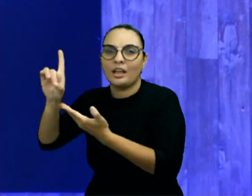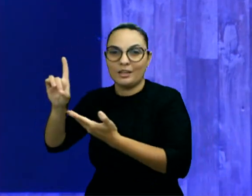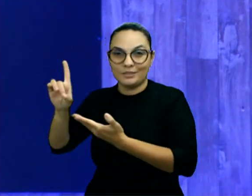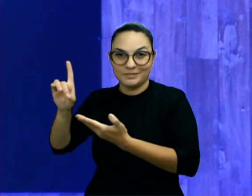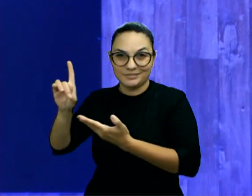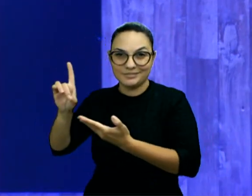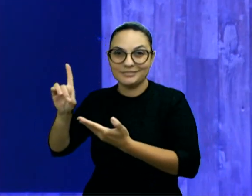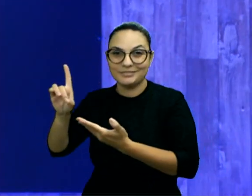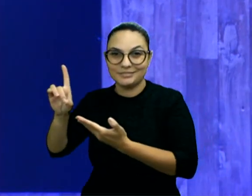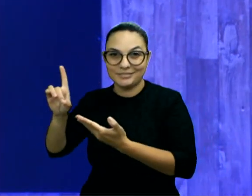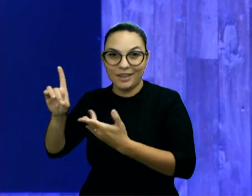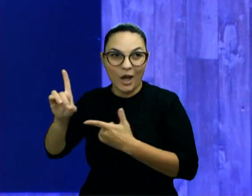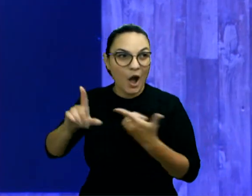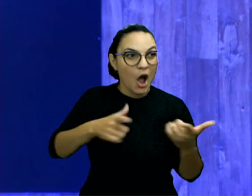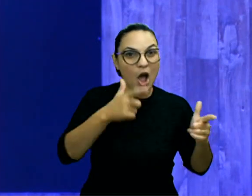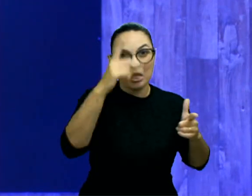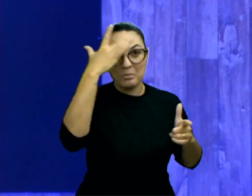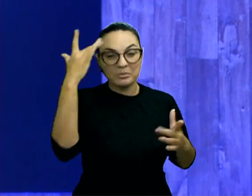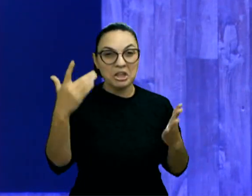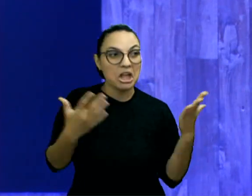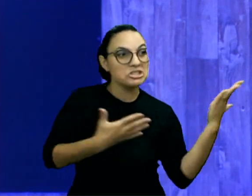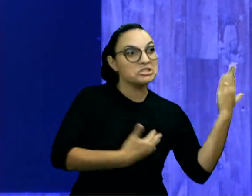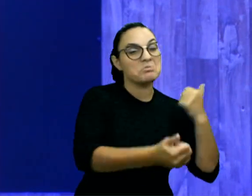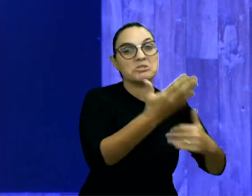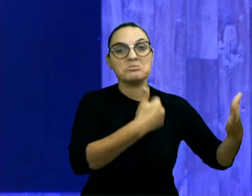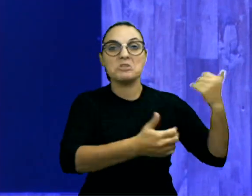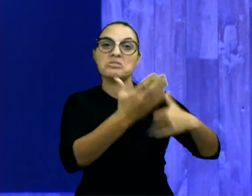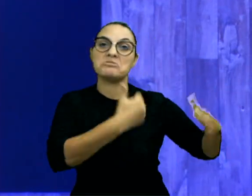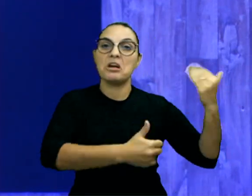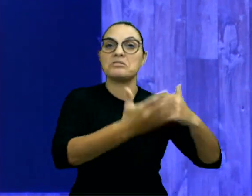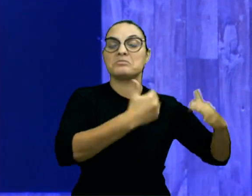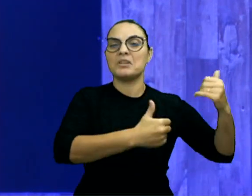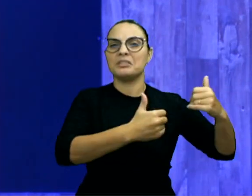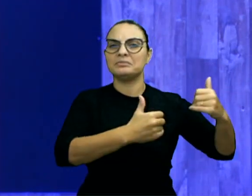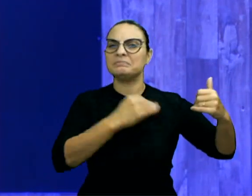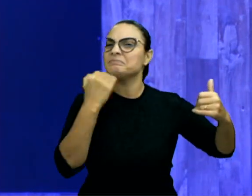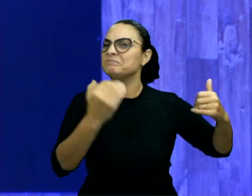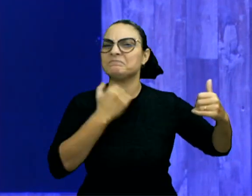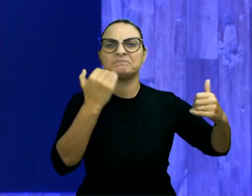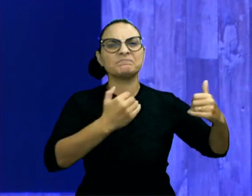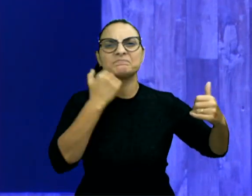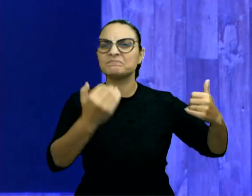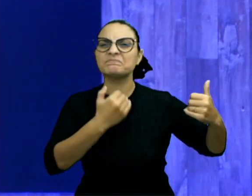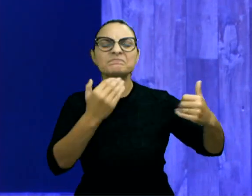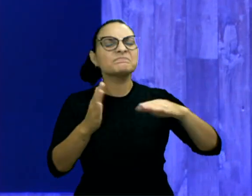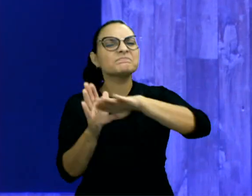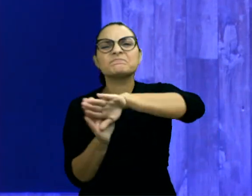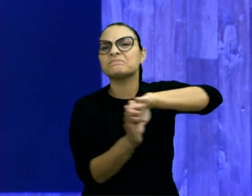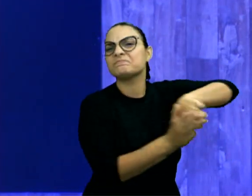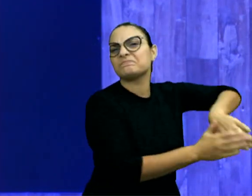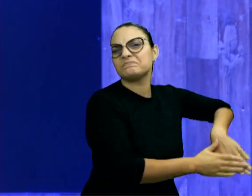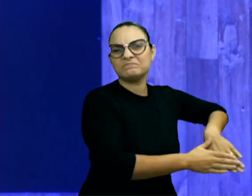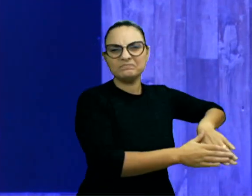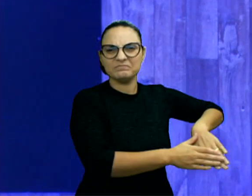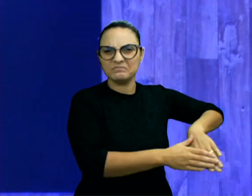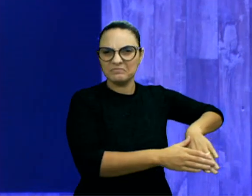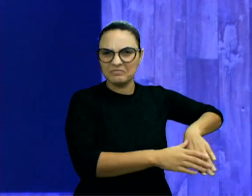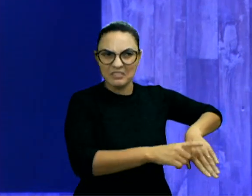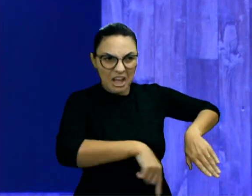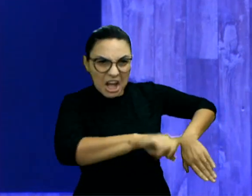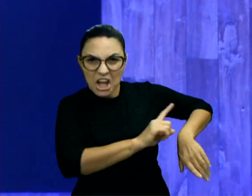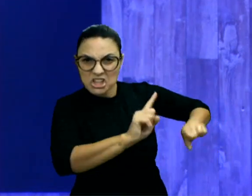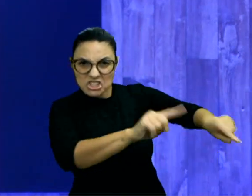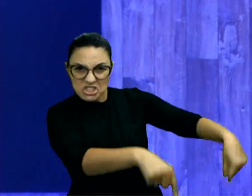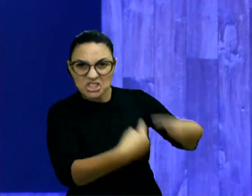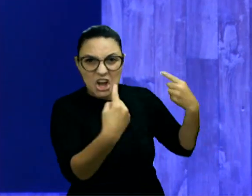ele desse ponto de honestidade, nada tirava ele, nada derrubava ele, nenhum ataque